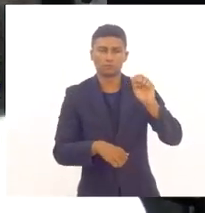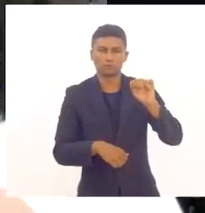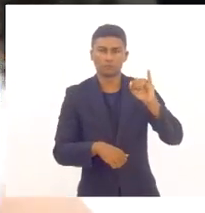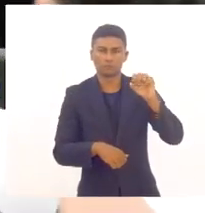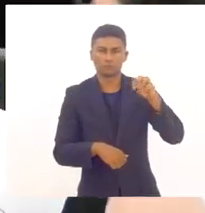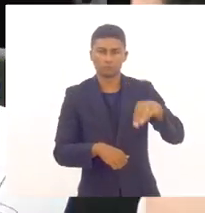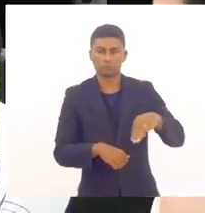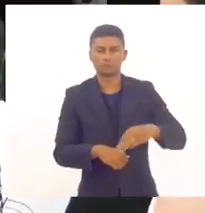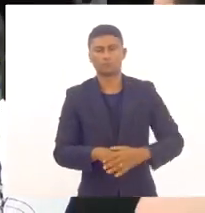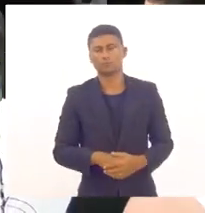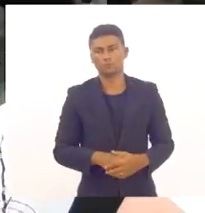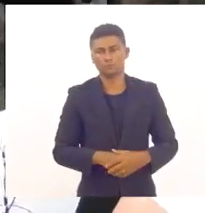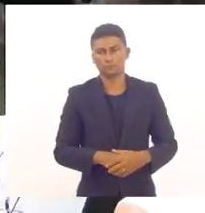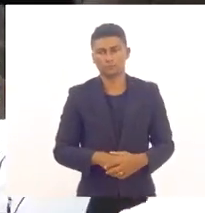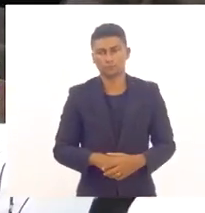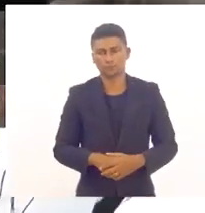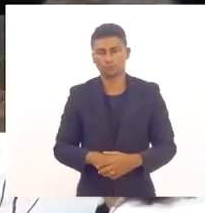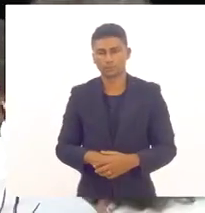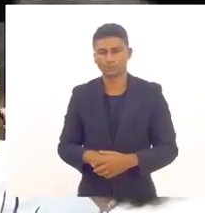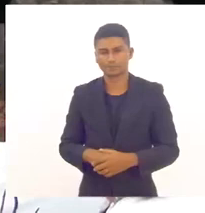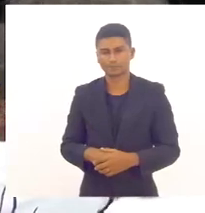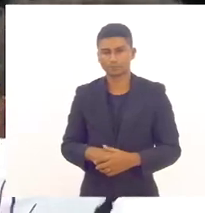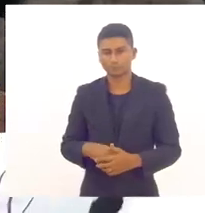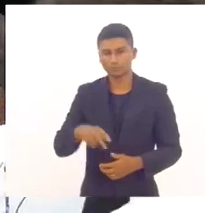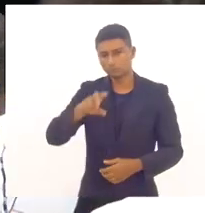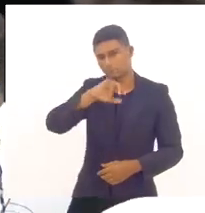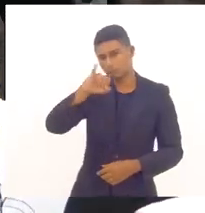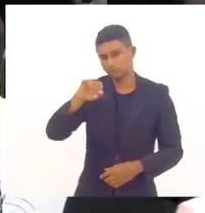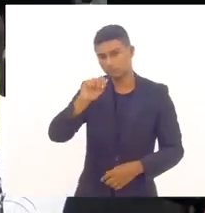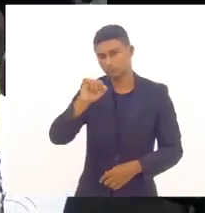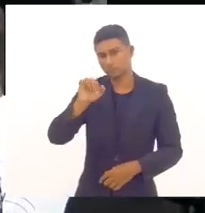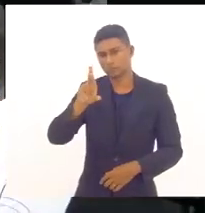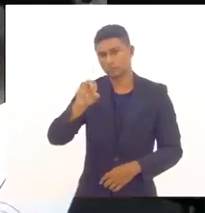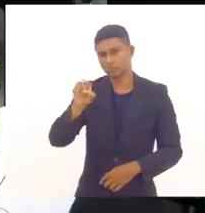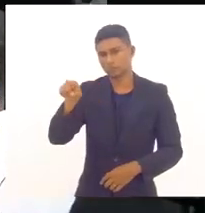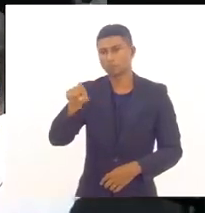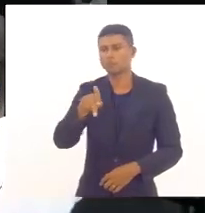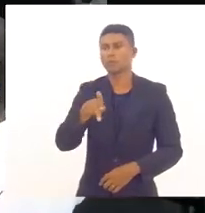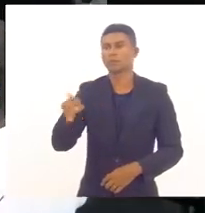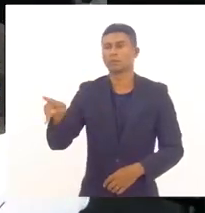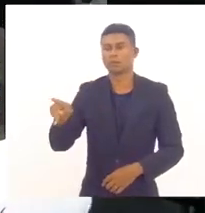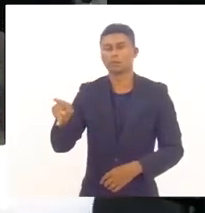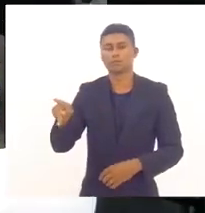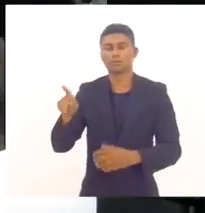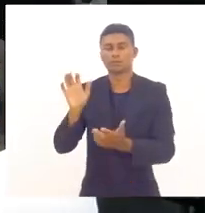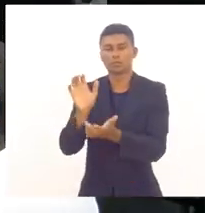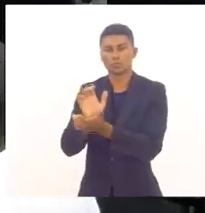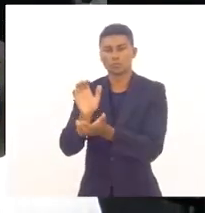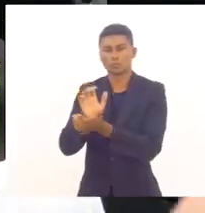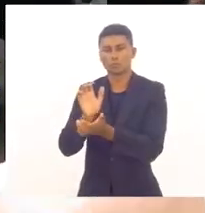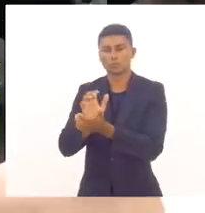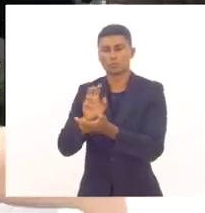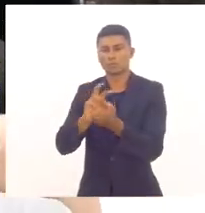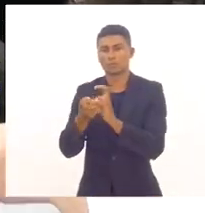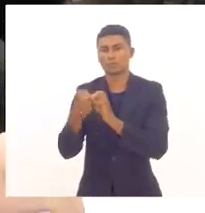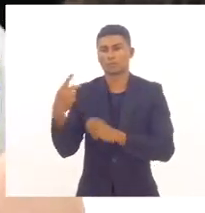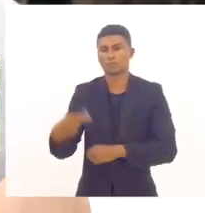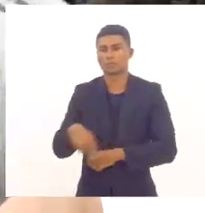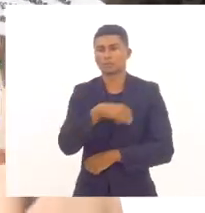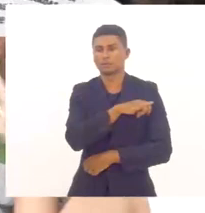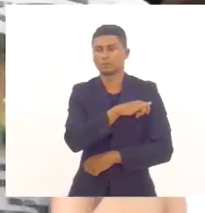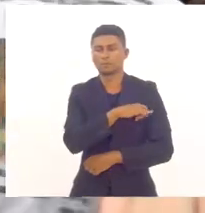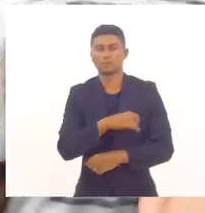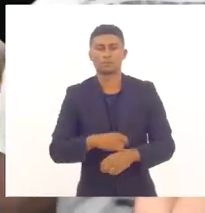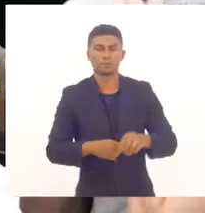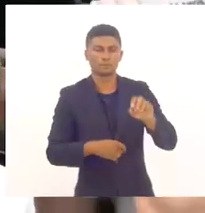Rio de Janeiro. Jairo Fernandes, presidente da Federação de Capoeira do Estado do Rio, e